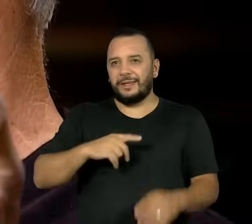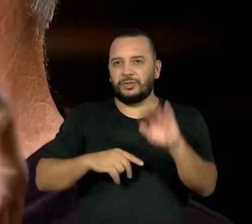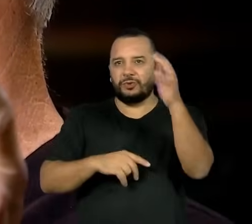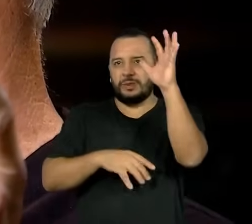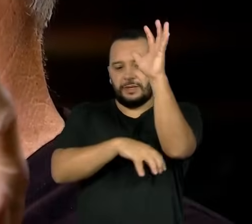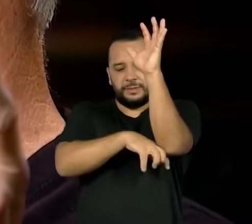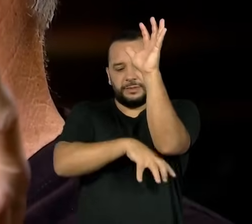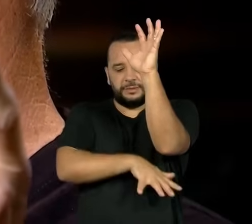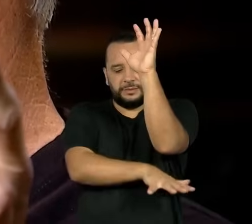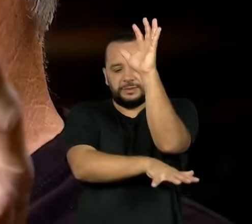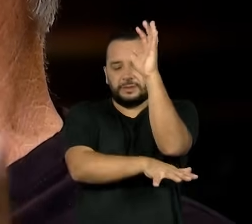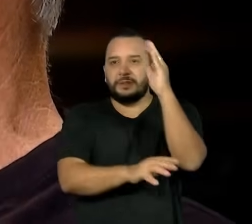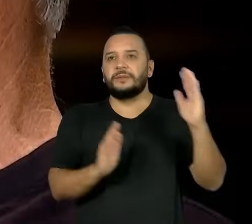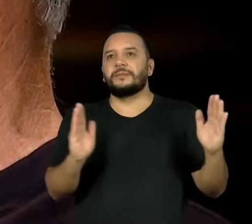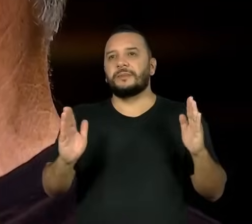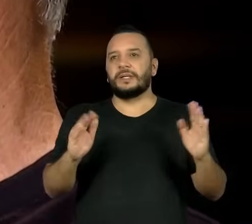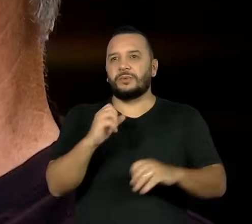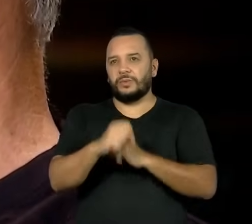dependendo da época do ano.